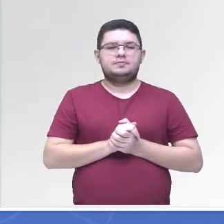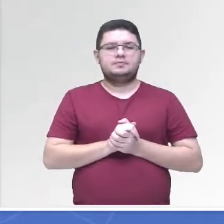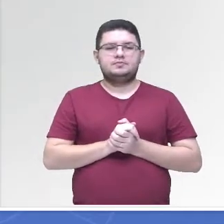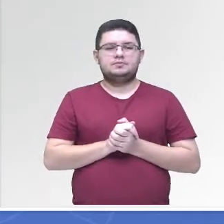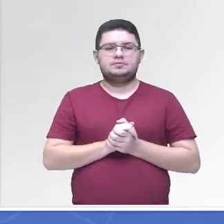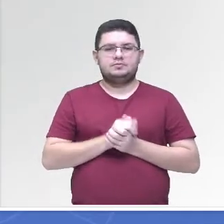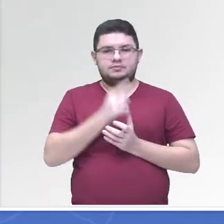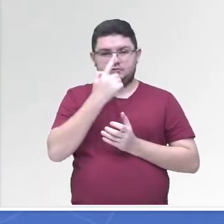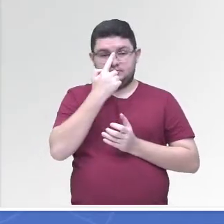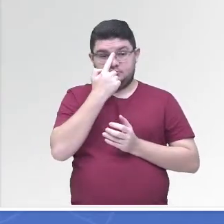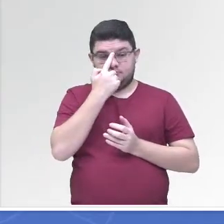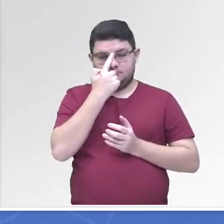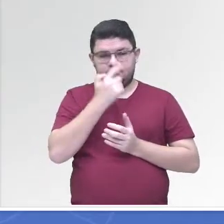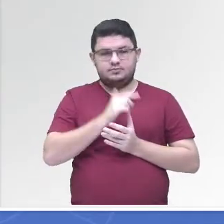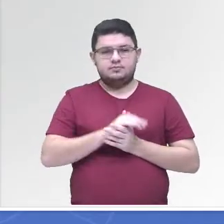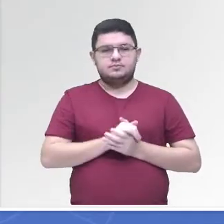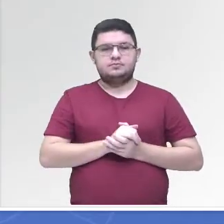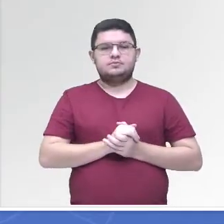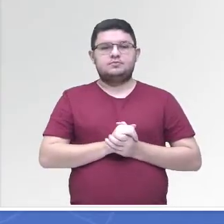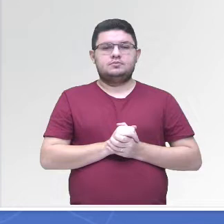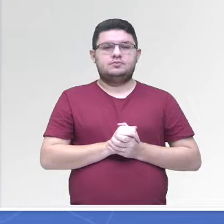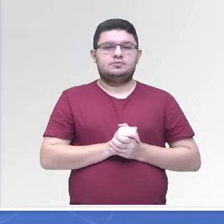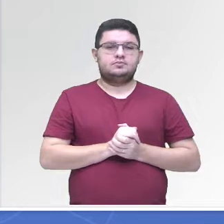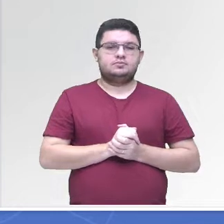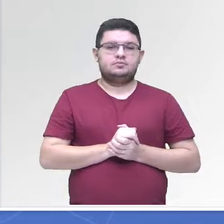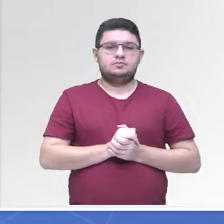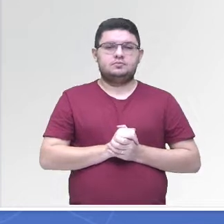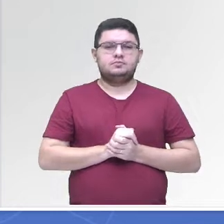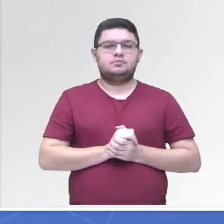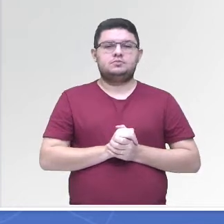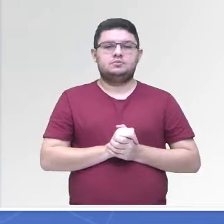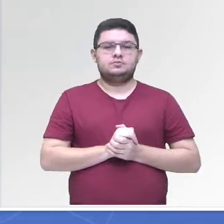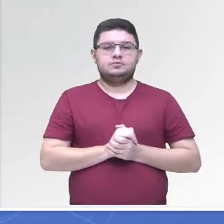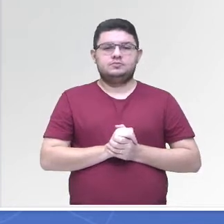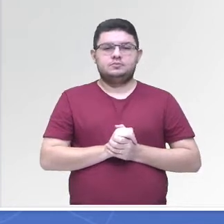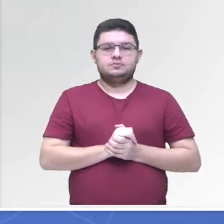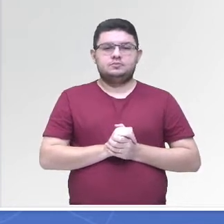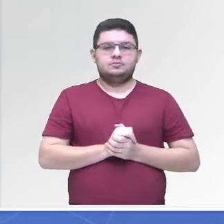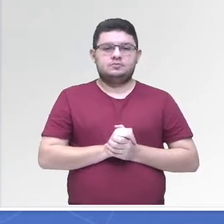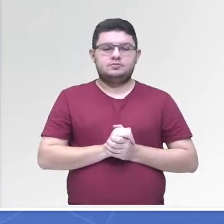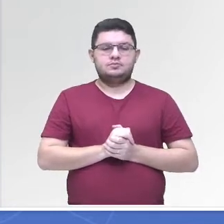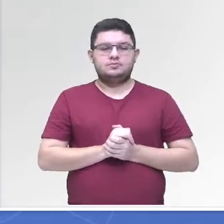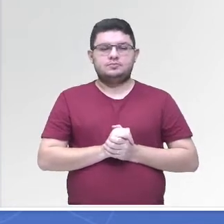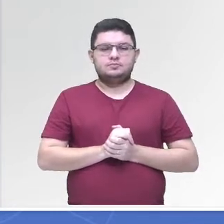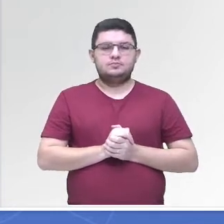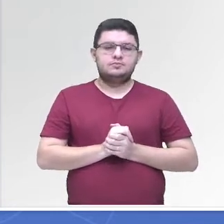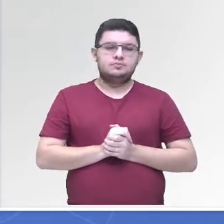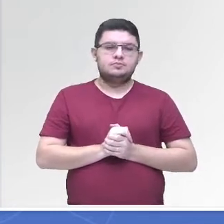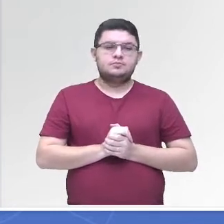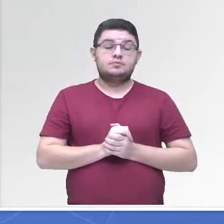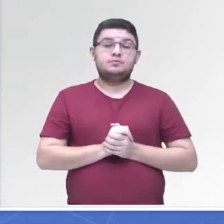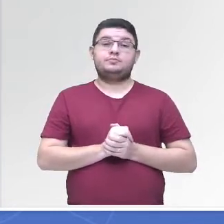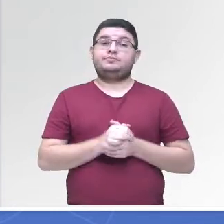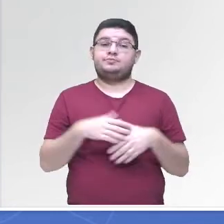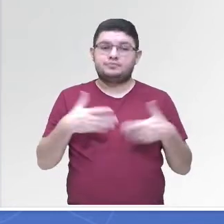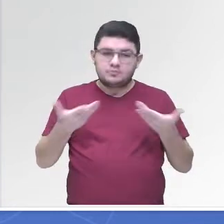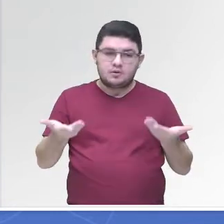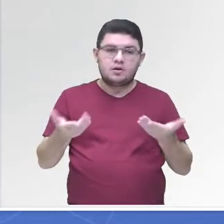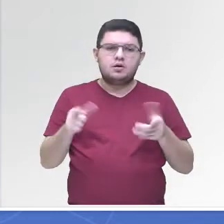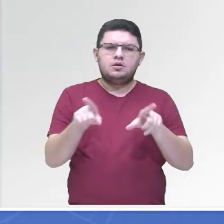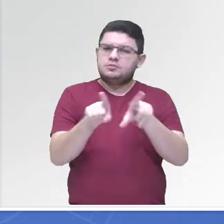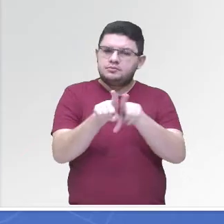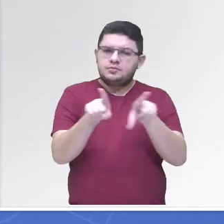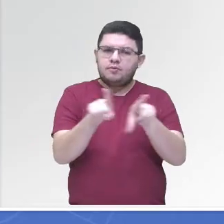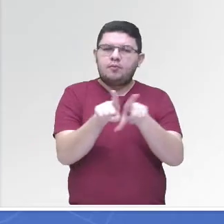São partículas, né? Essas partículas se apresentam sempre fortemente unidas. Bom, além disso, o